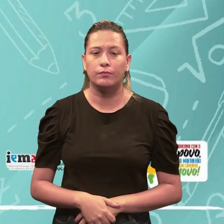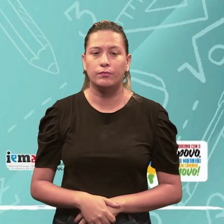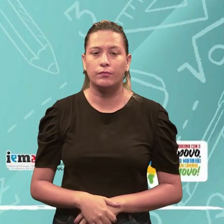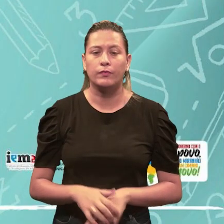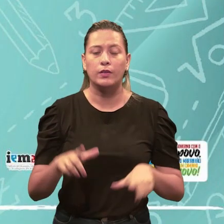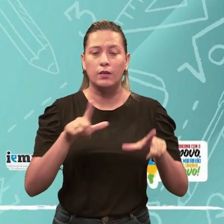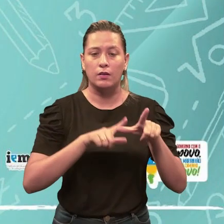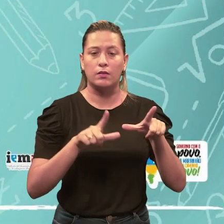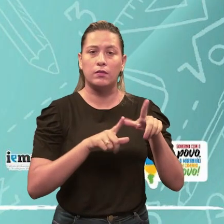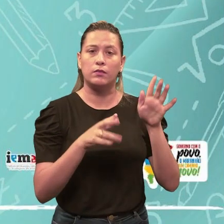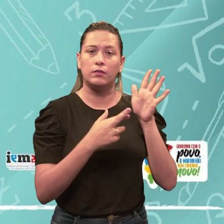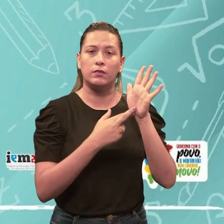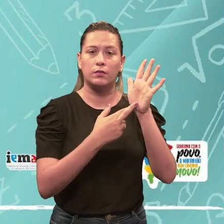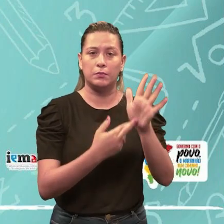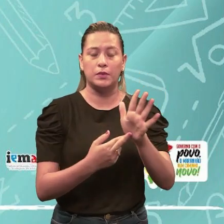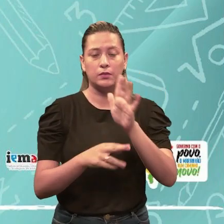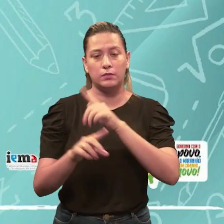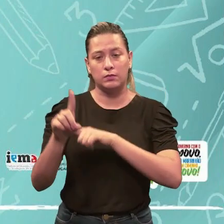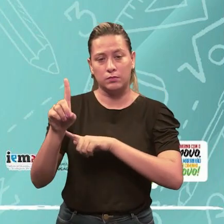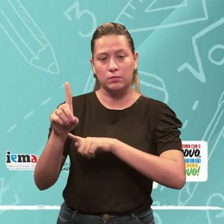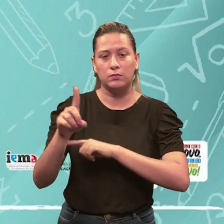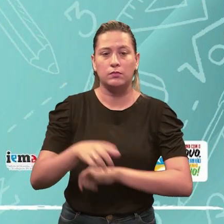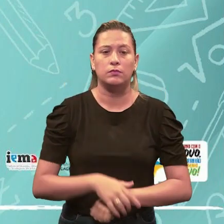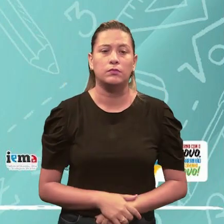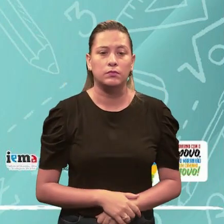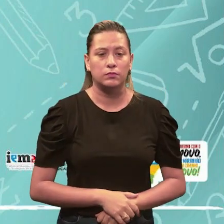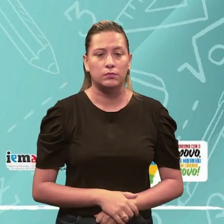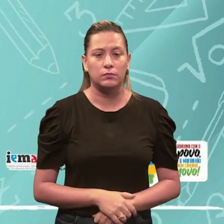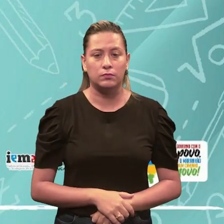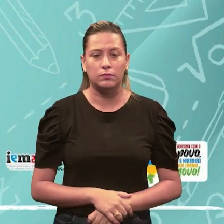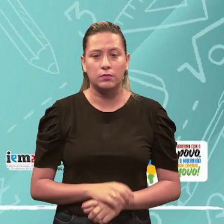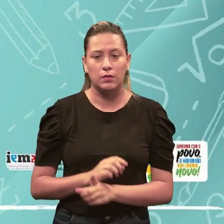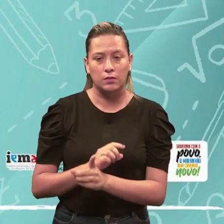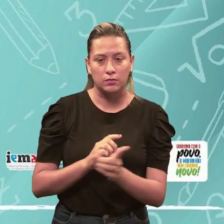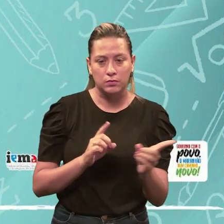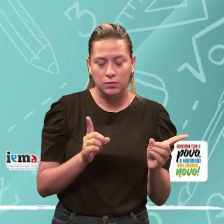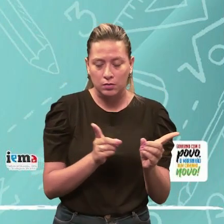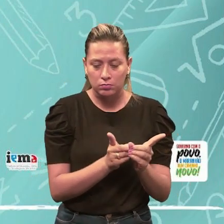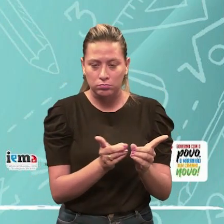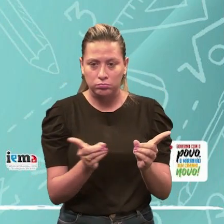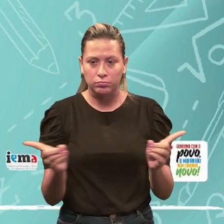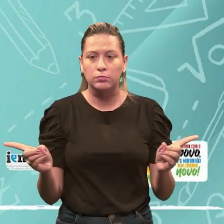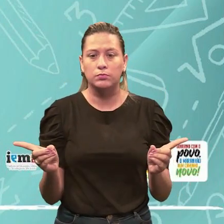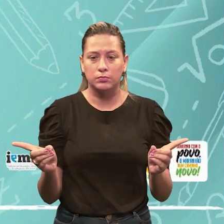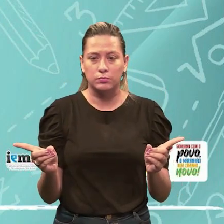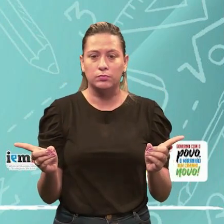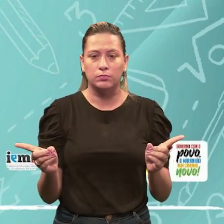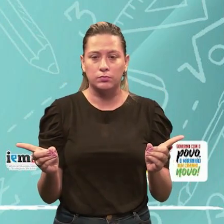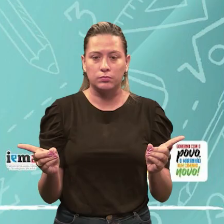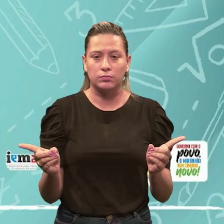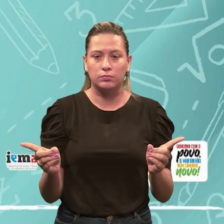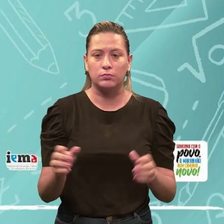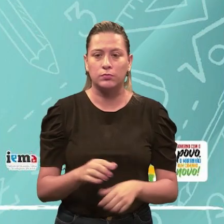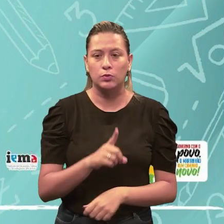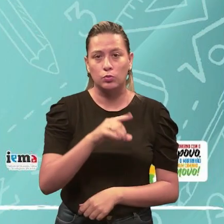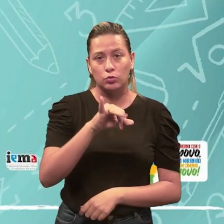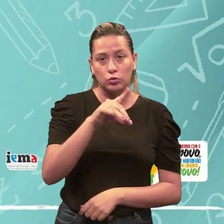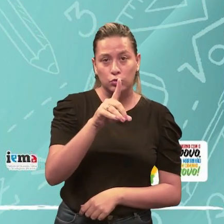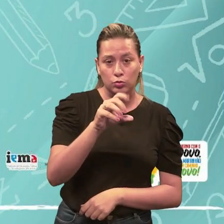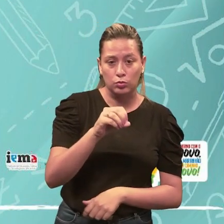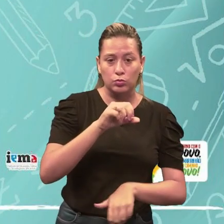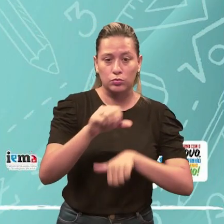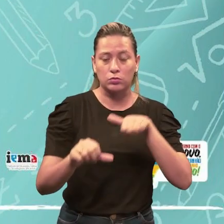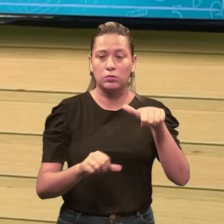identificados com que letra? D, né? Tranquilo. As setas apontando para fora transformam o diodo em um